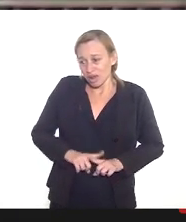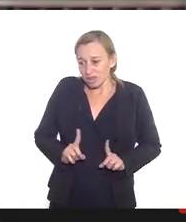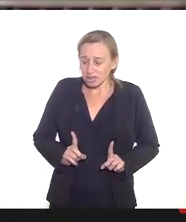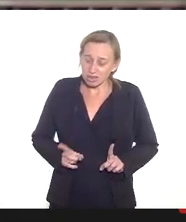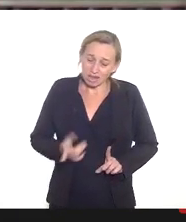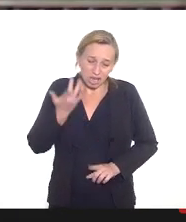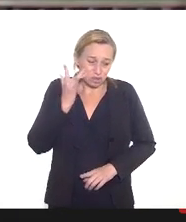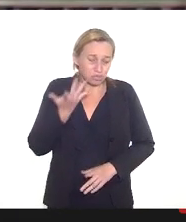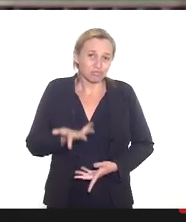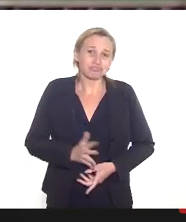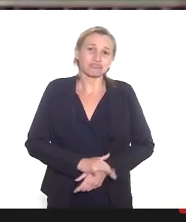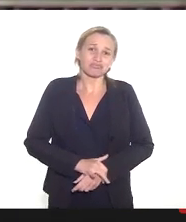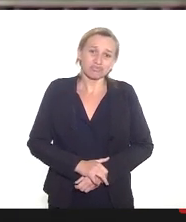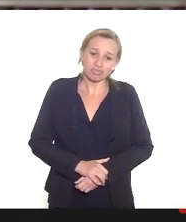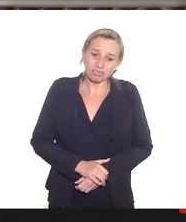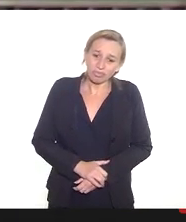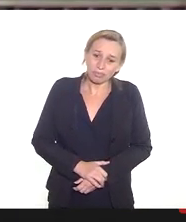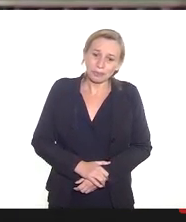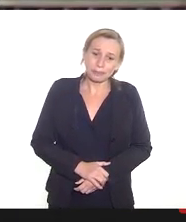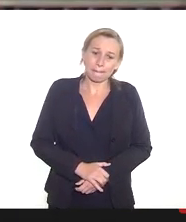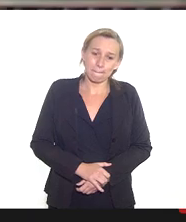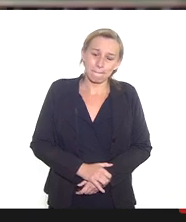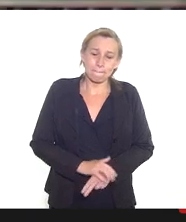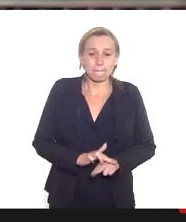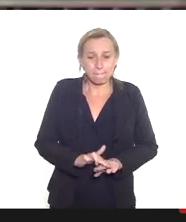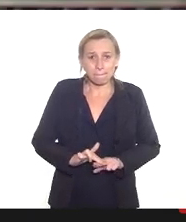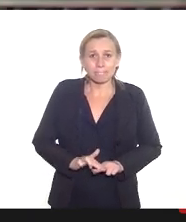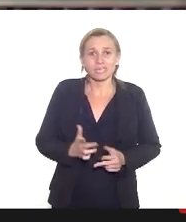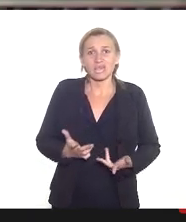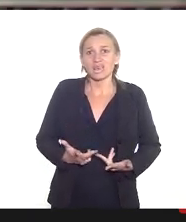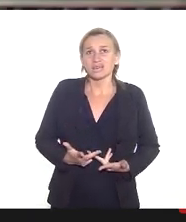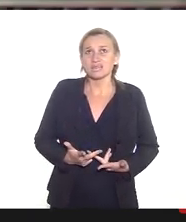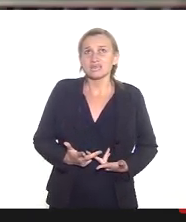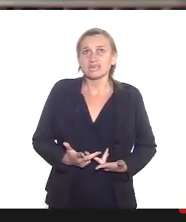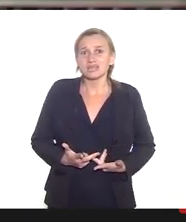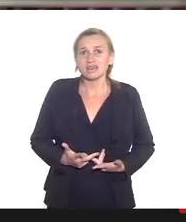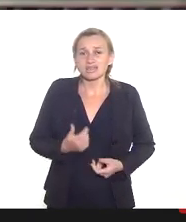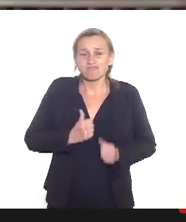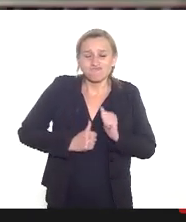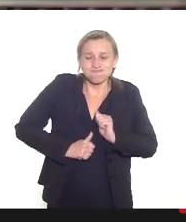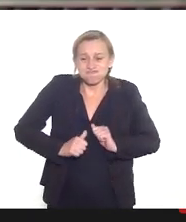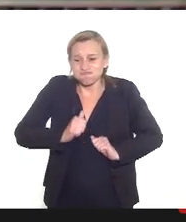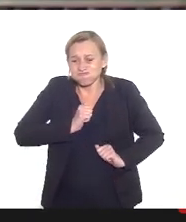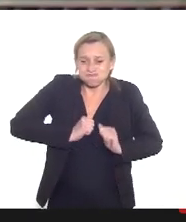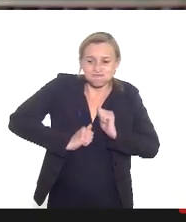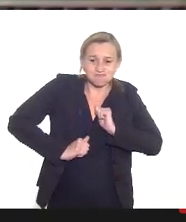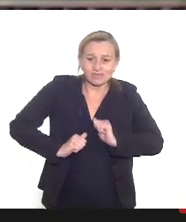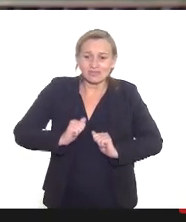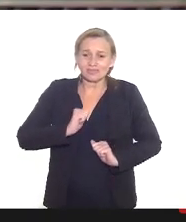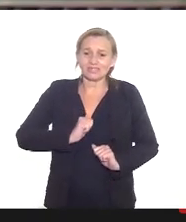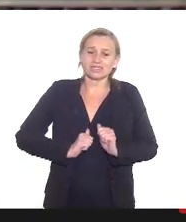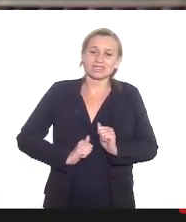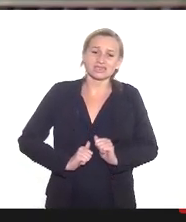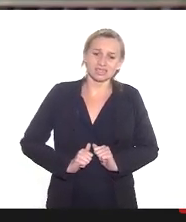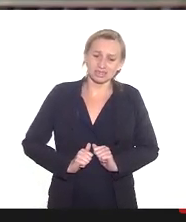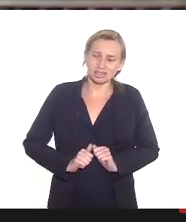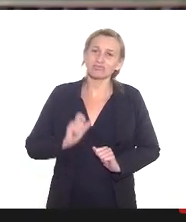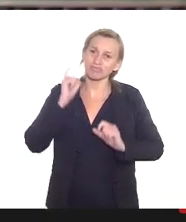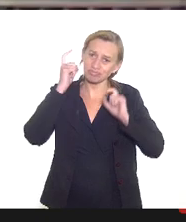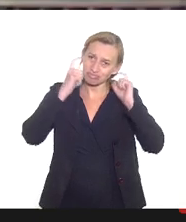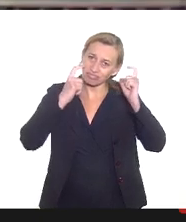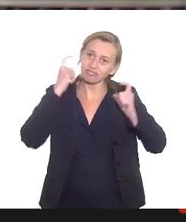acho que é por isso essa essa ansiedade eu diria né e